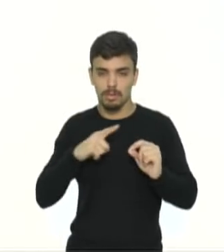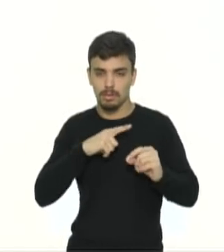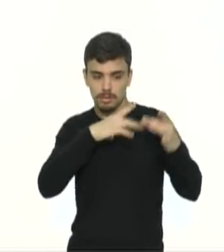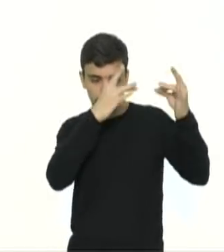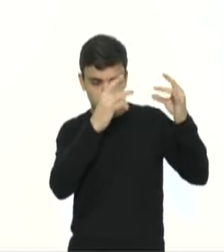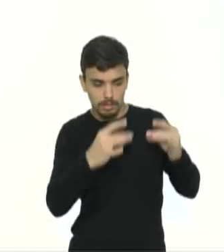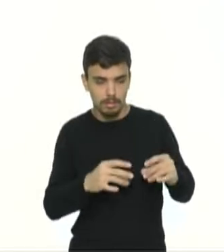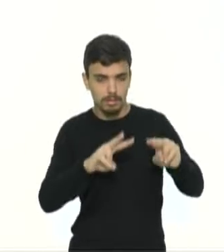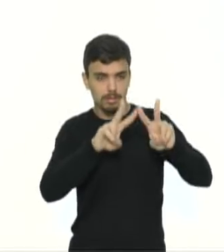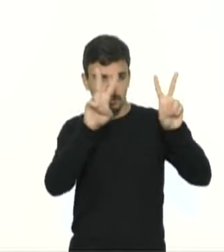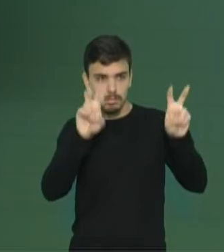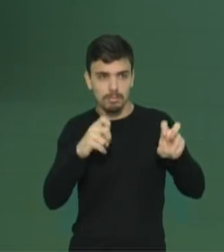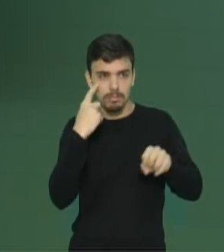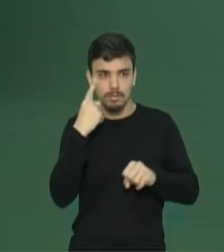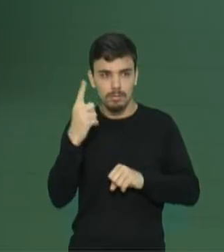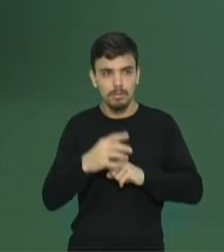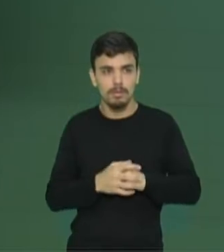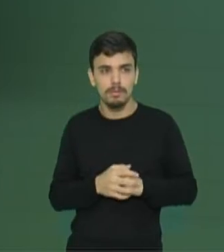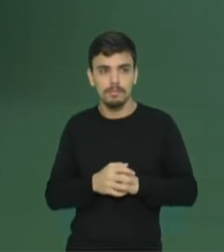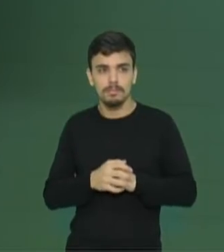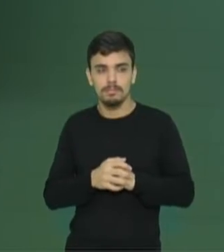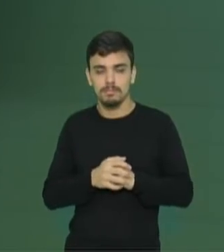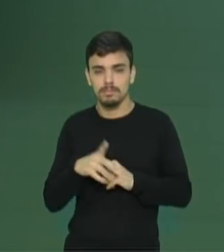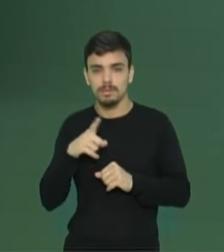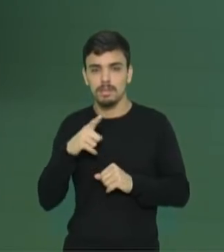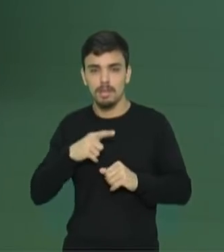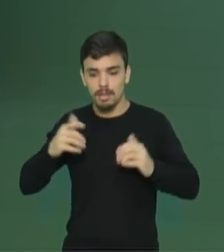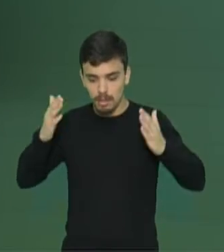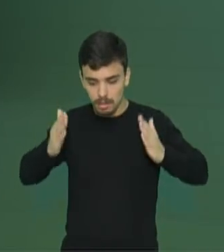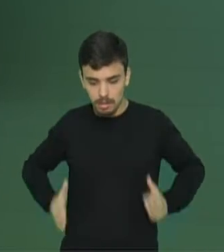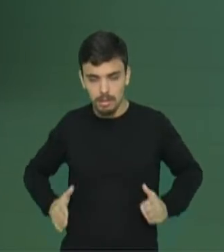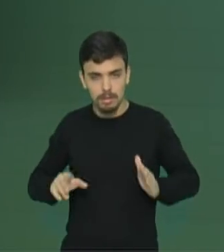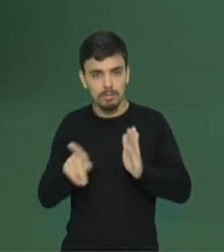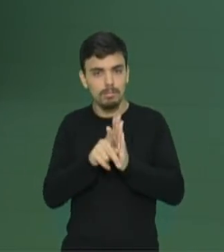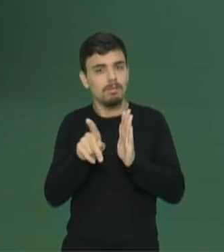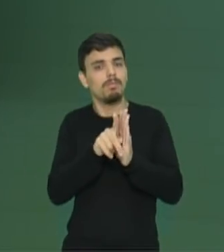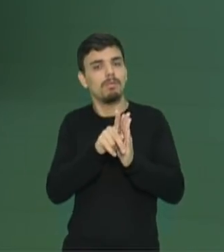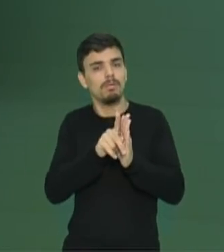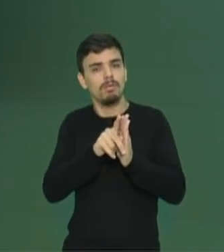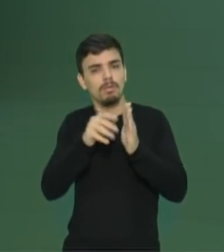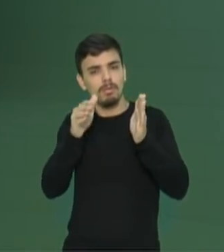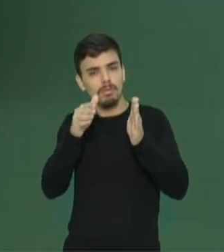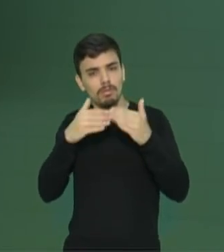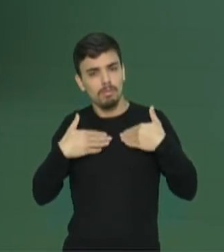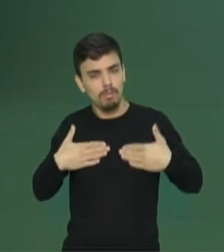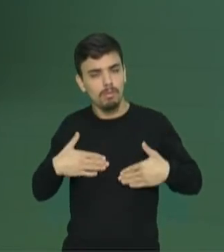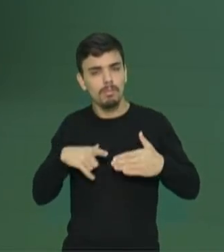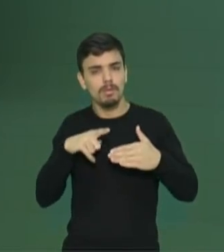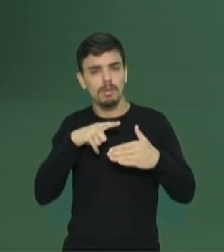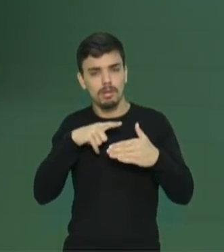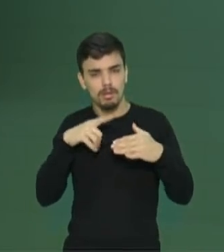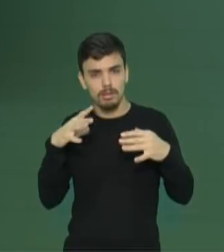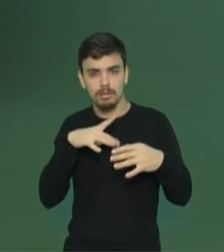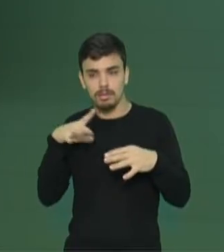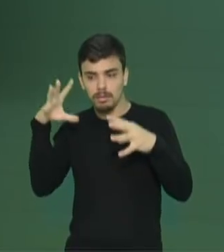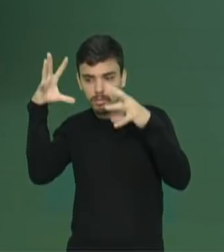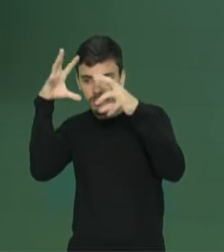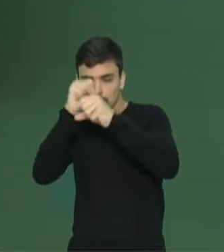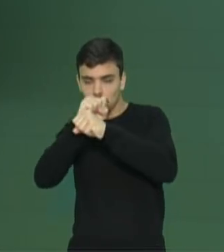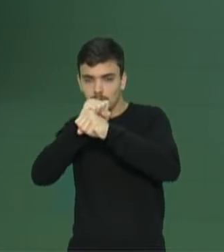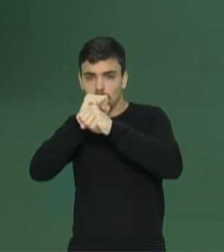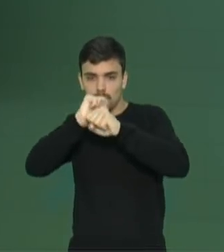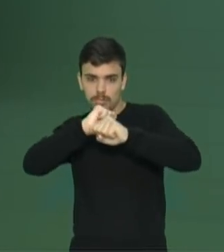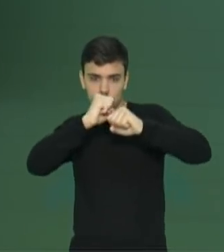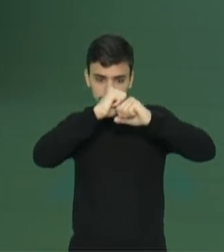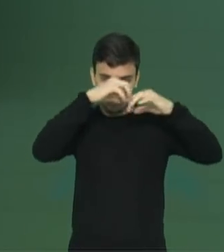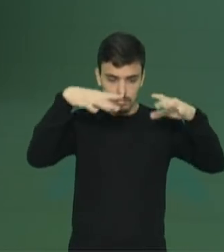sistema traqueal. Aberturas na lateral do corpo, aberturas musculares que fecham quando o tempo está seco e abrem quando está mais